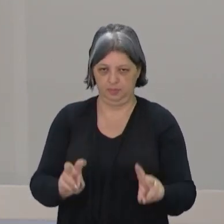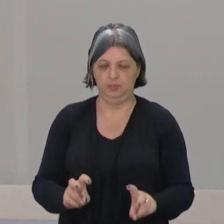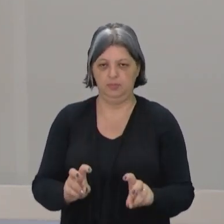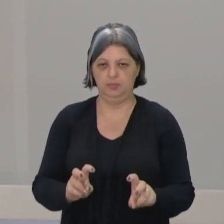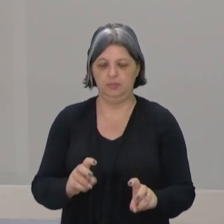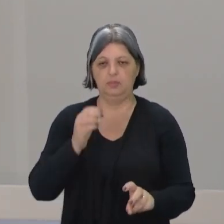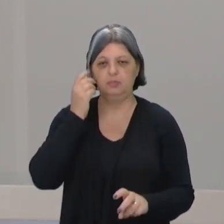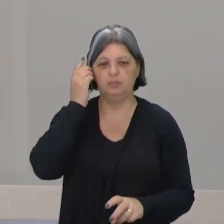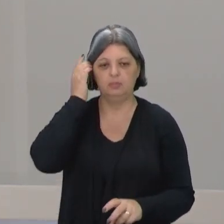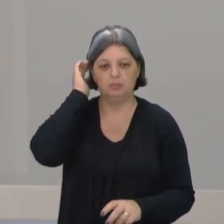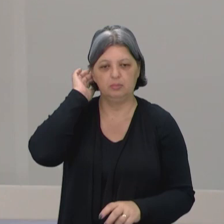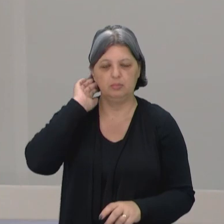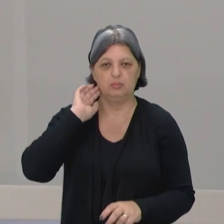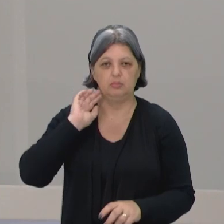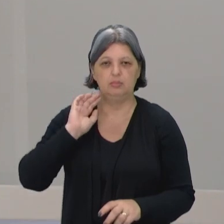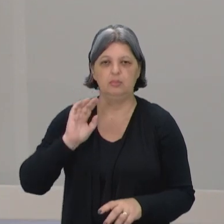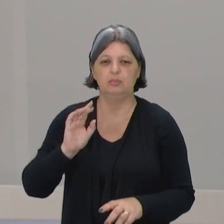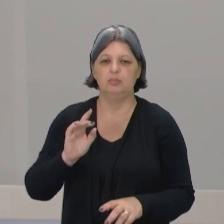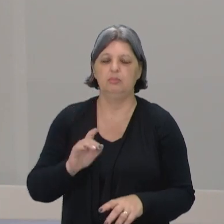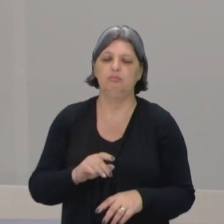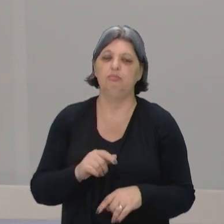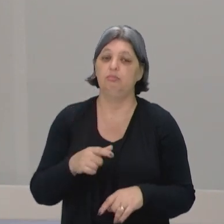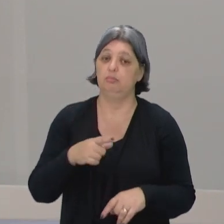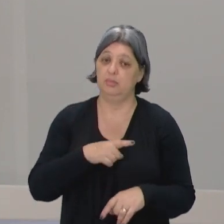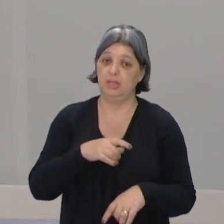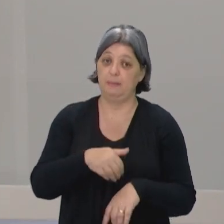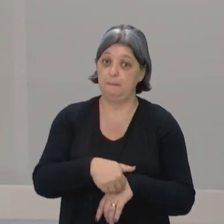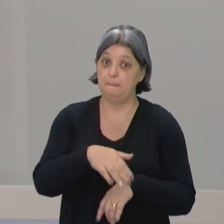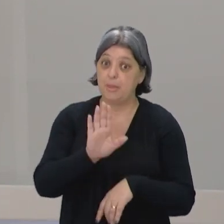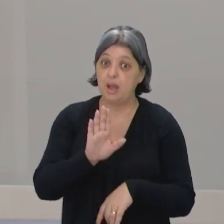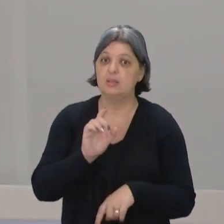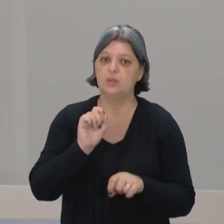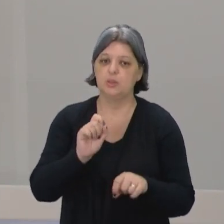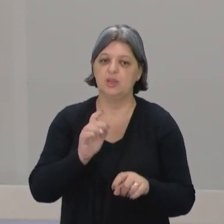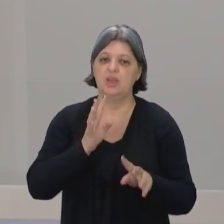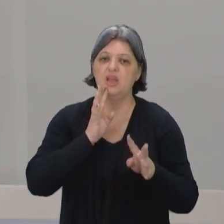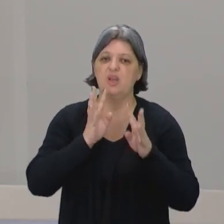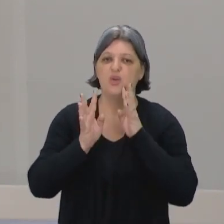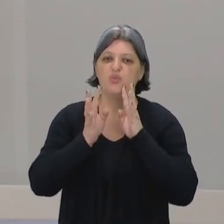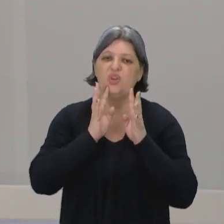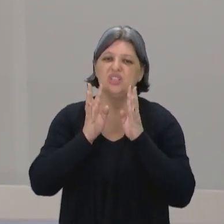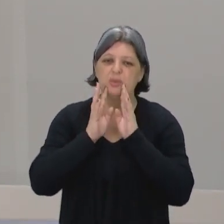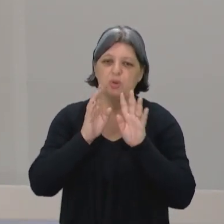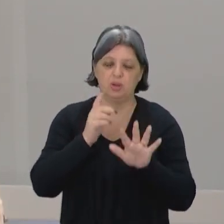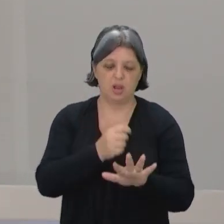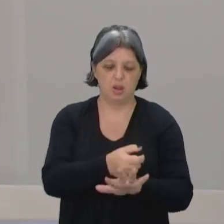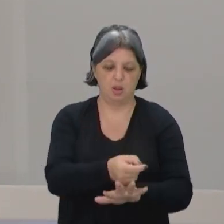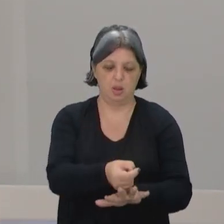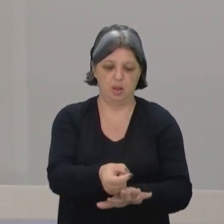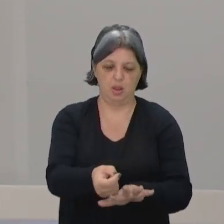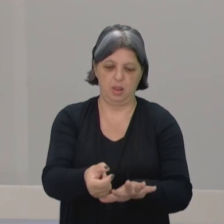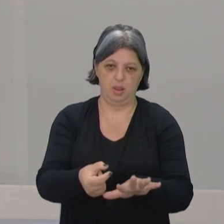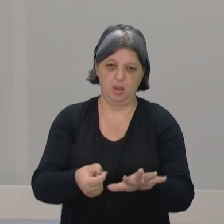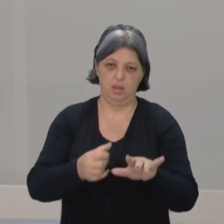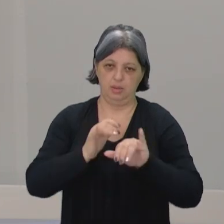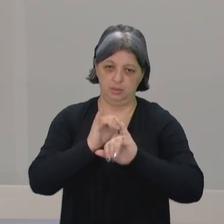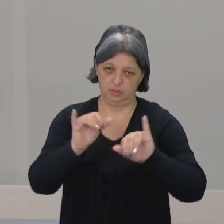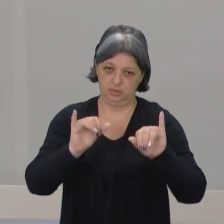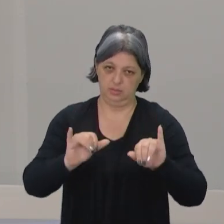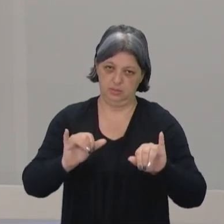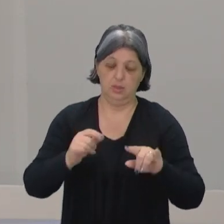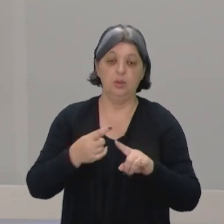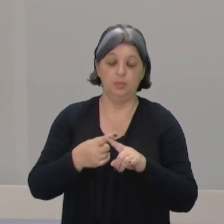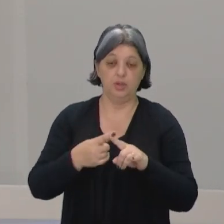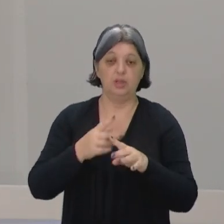aí, a que mais tem fake news é o Facebook. Que coisa, e se a gente for pensar também, ali no Facebook